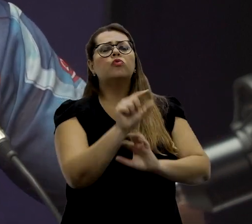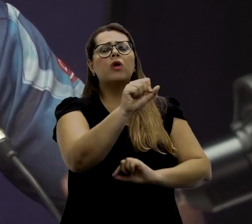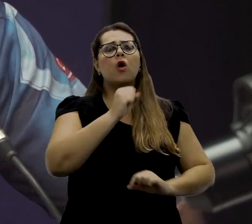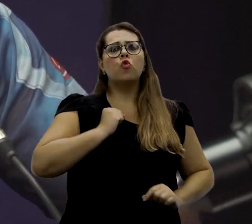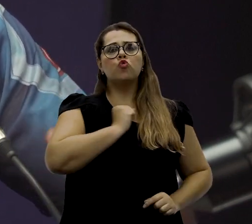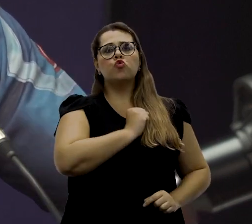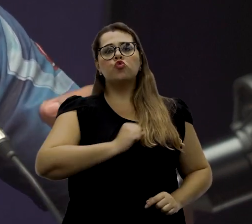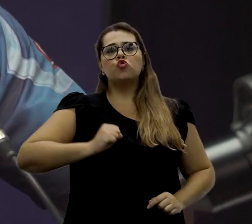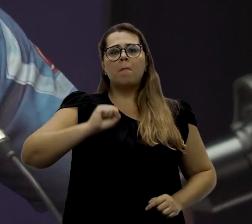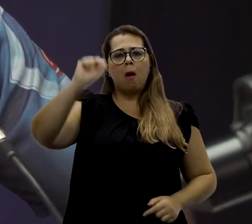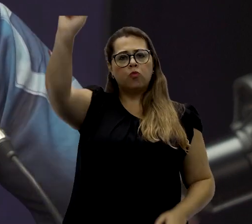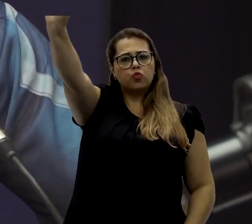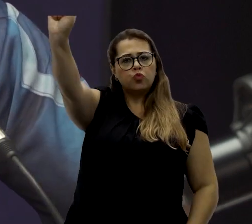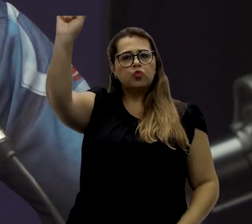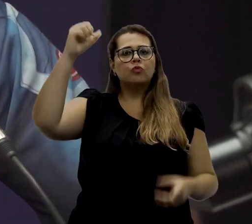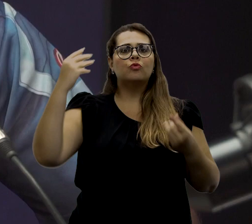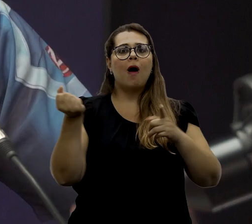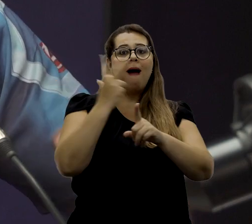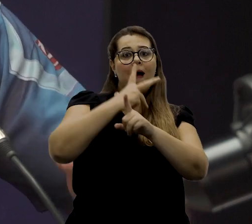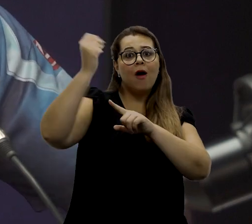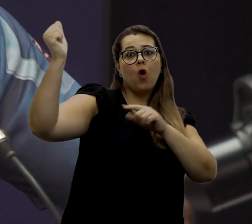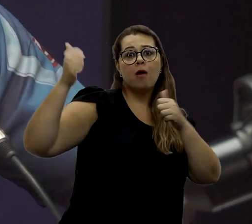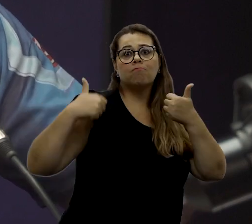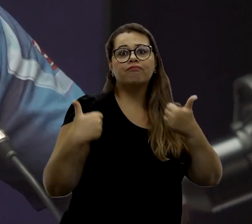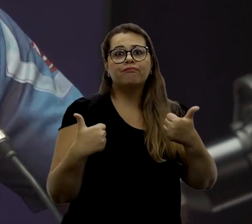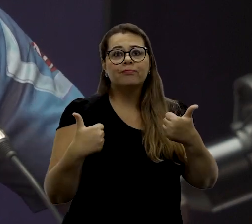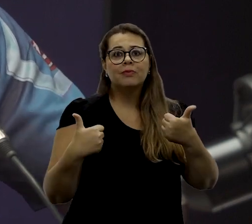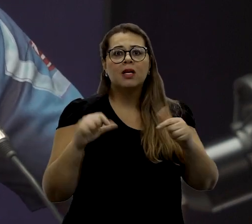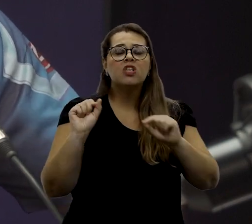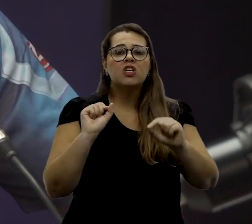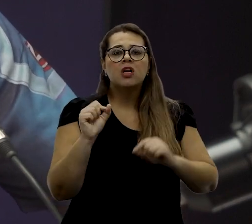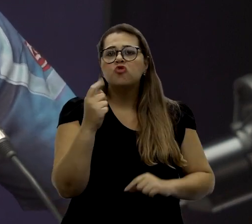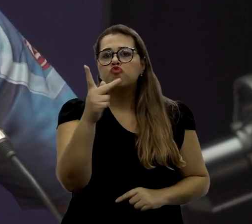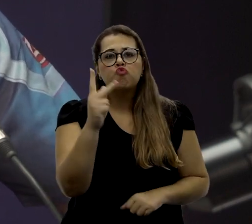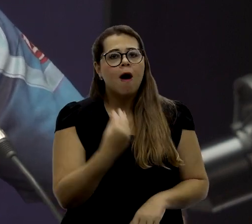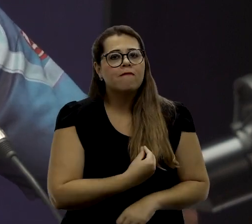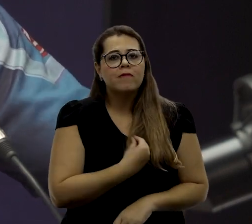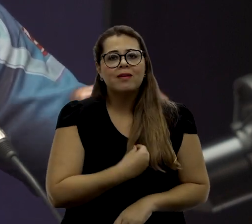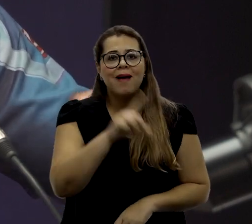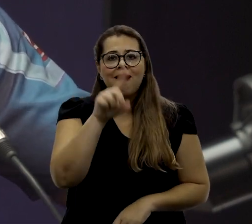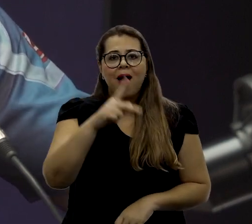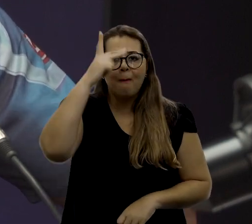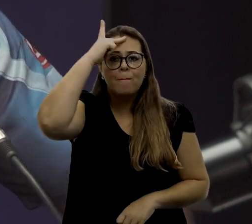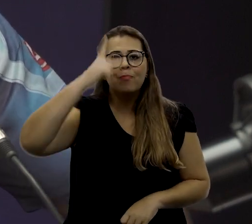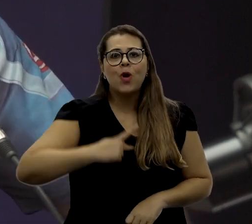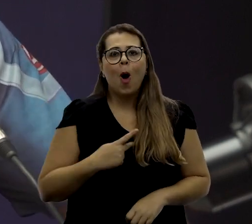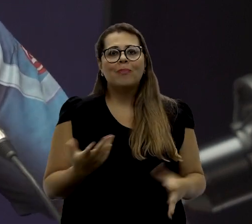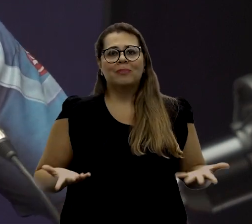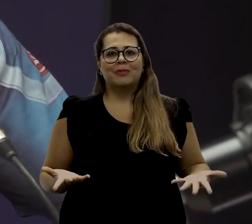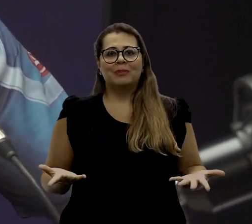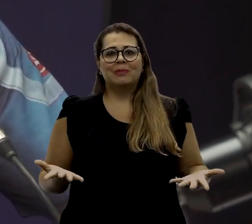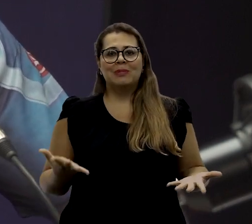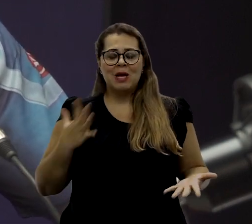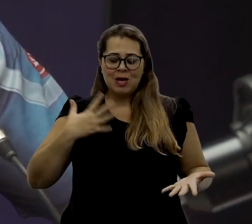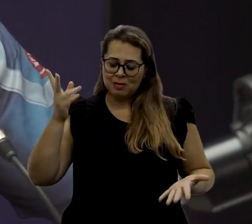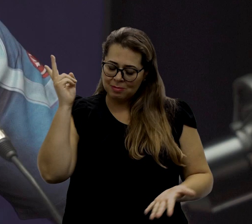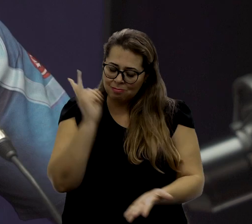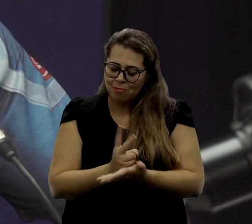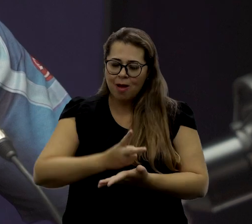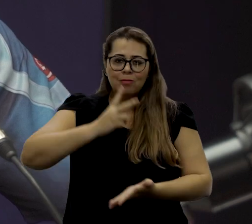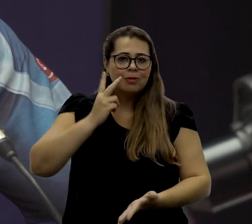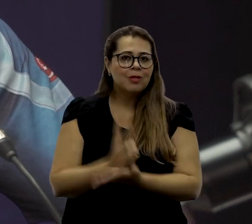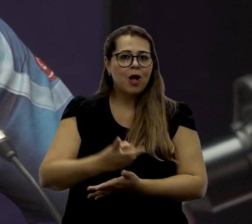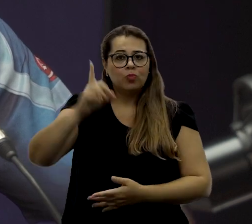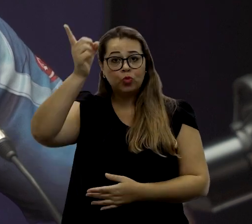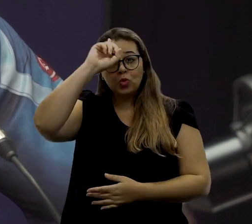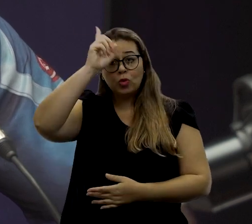Cara, o super-herói da sua vida tem que ser você. É você que tem que levantar todos os dias dizendo o seguinte, eu sou o amor da minha vida.